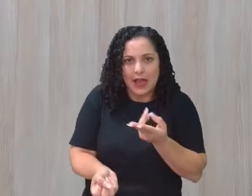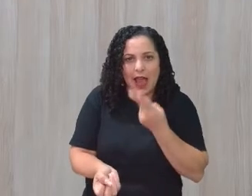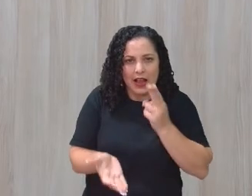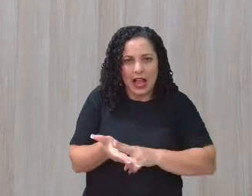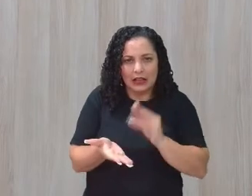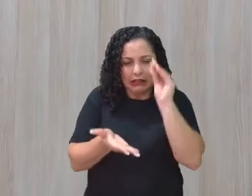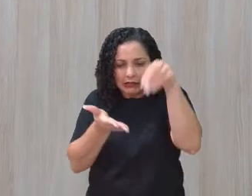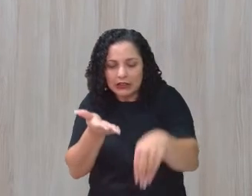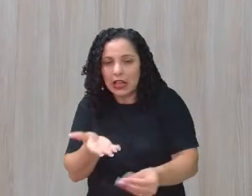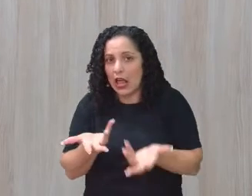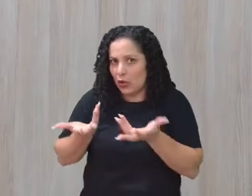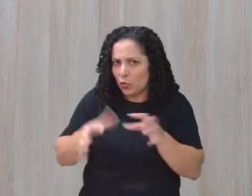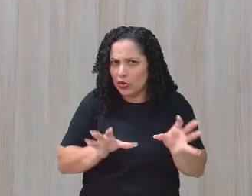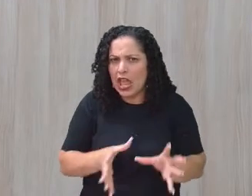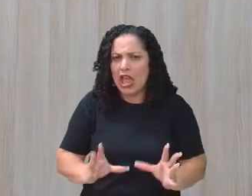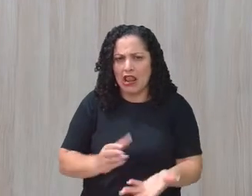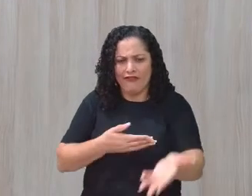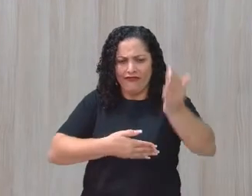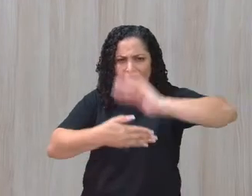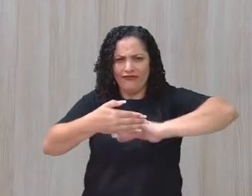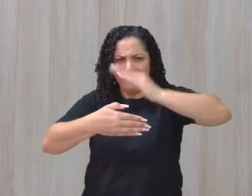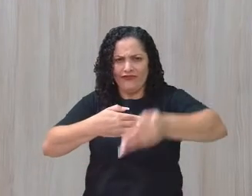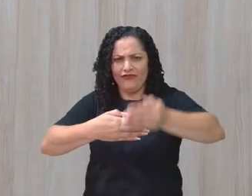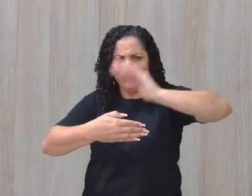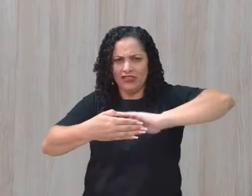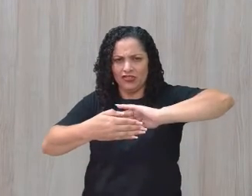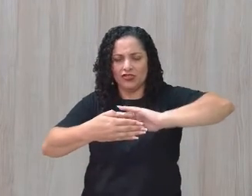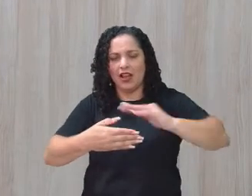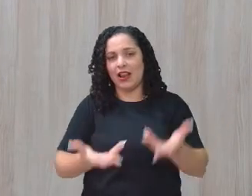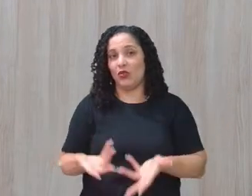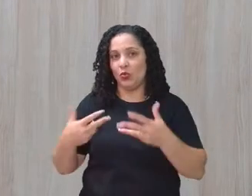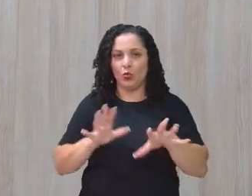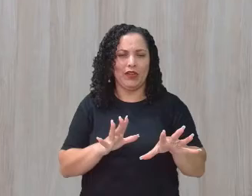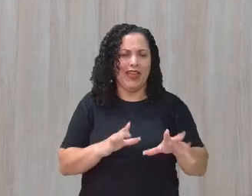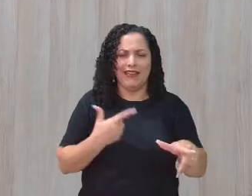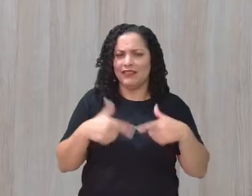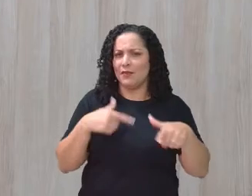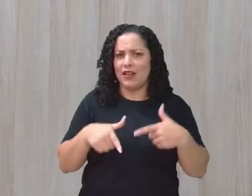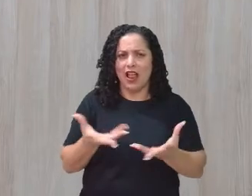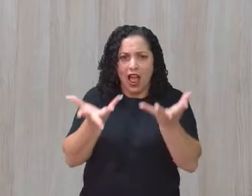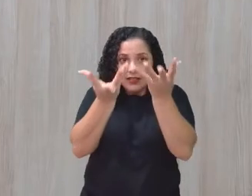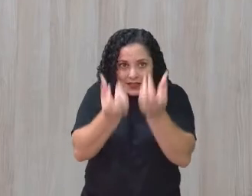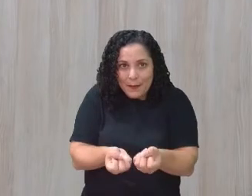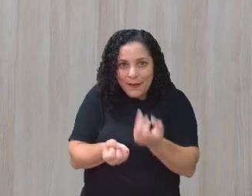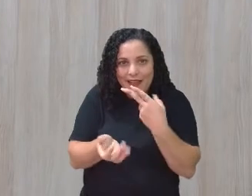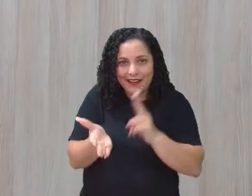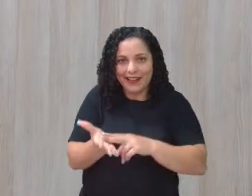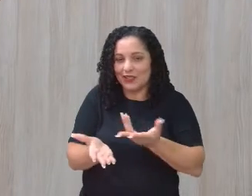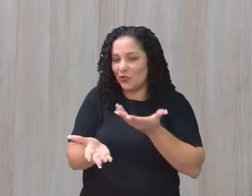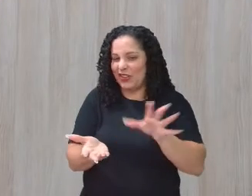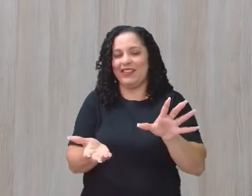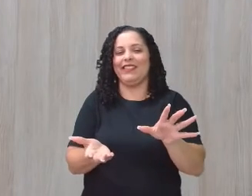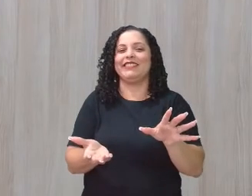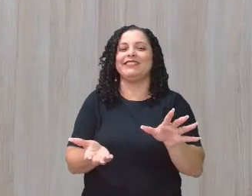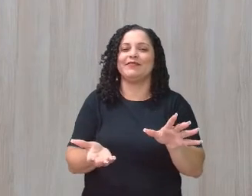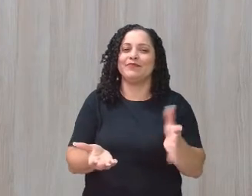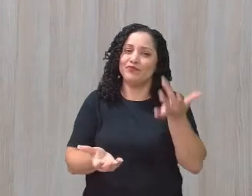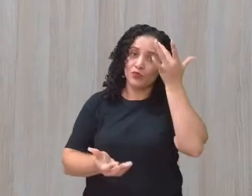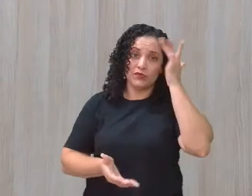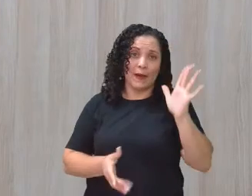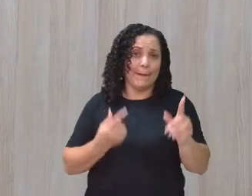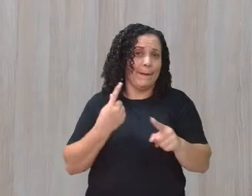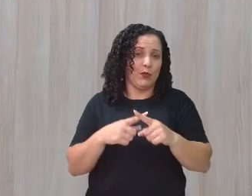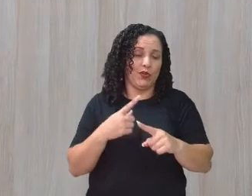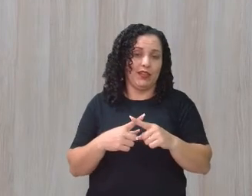algum vínculo com o destinatário, não sabe se ela não quer trabalhar naquele dia. Vai que é um dia ruim, um dia preguiçoso, né? A gente não sabe por